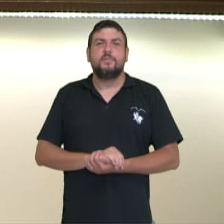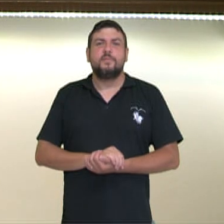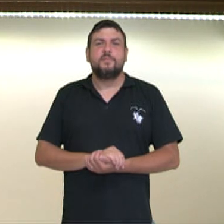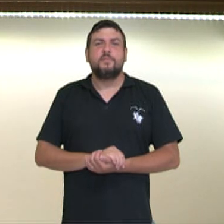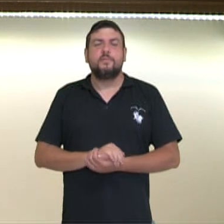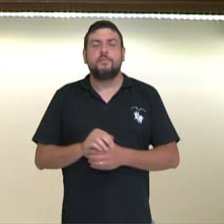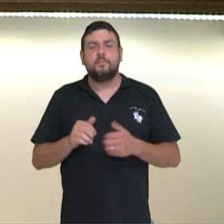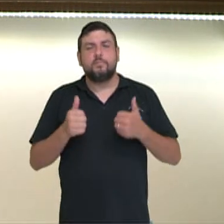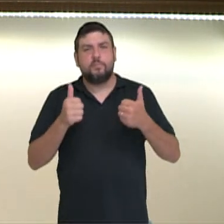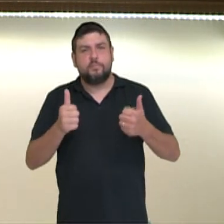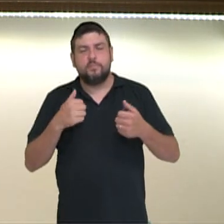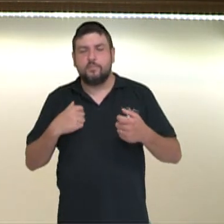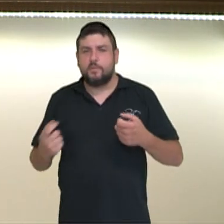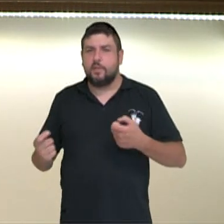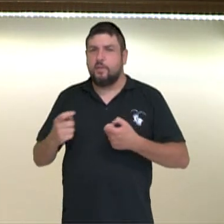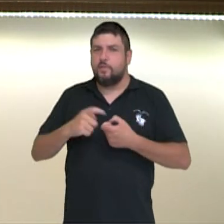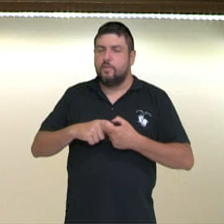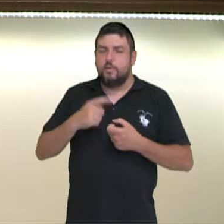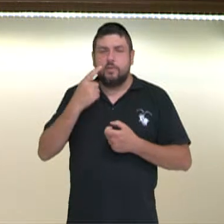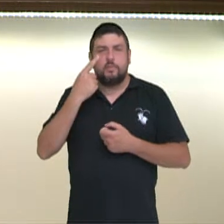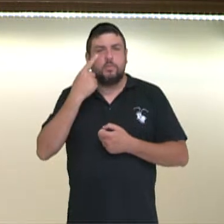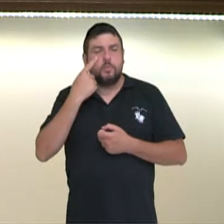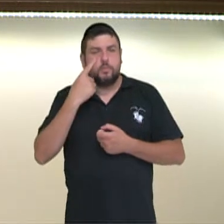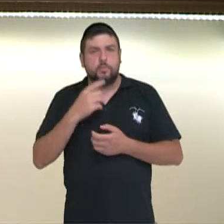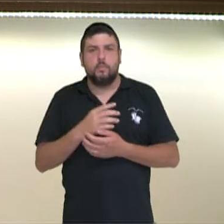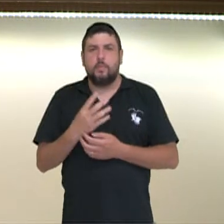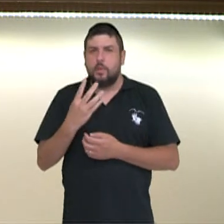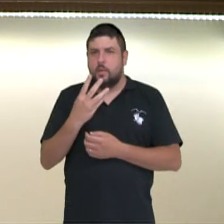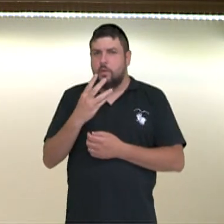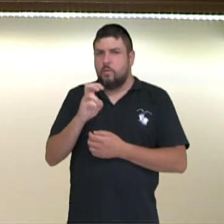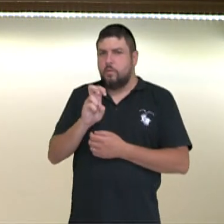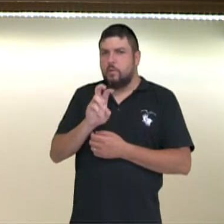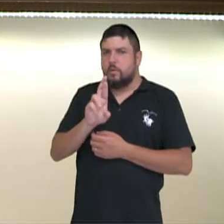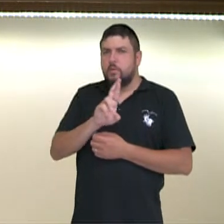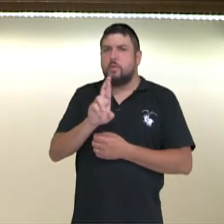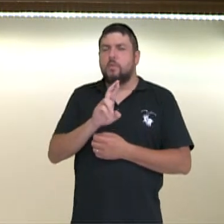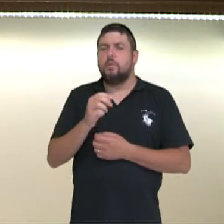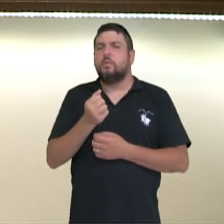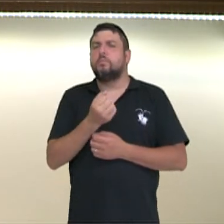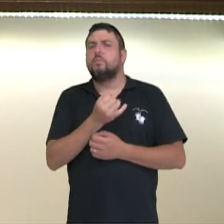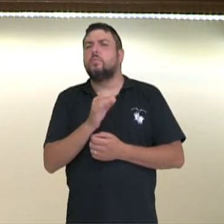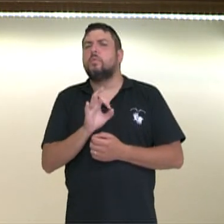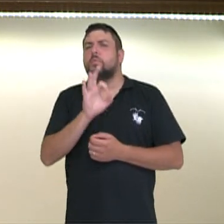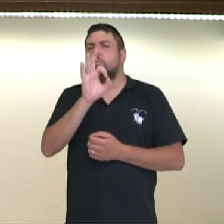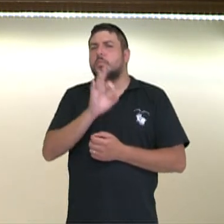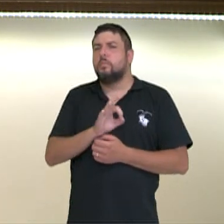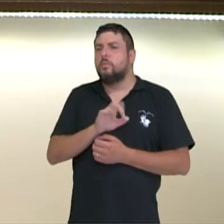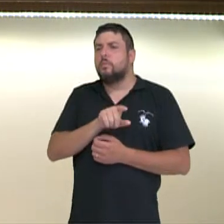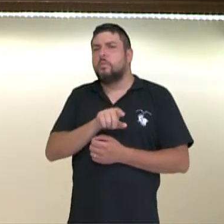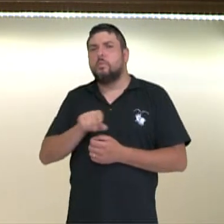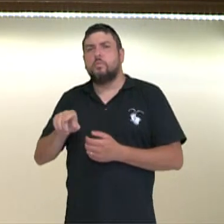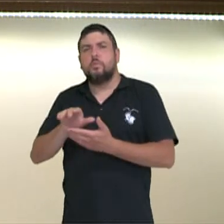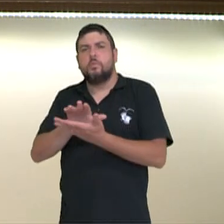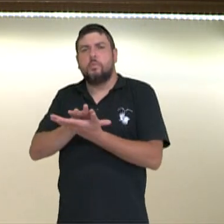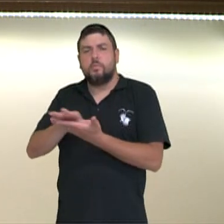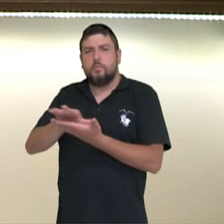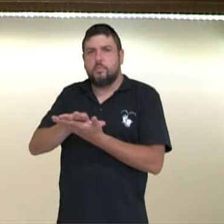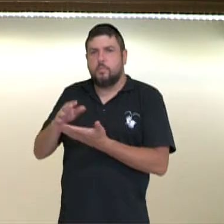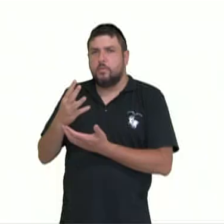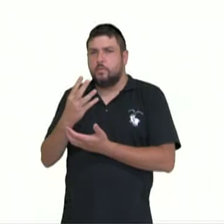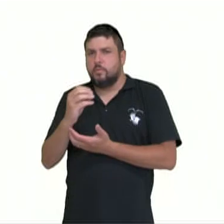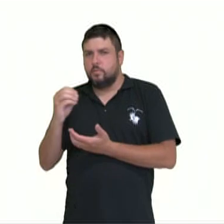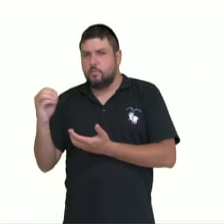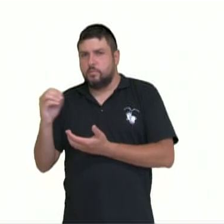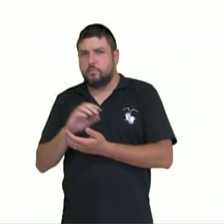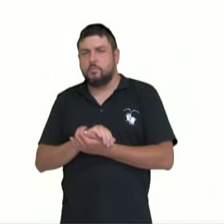Estamos de volta, vamos dar uma olhadinha aqui então. R$ 45 equivale a quanto por cento dos 400 que são as despesas dela?